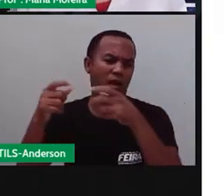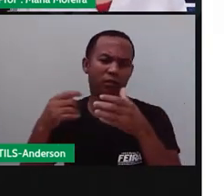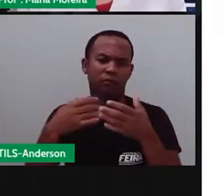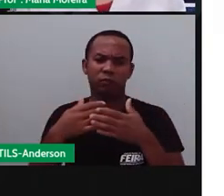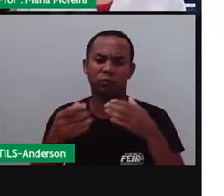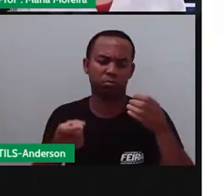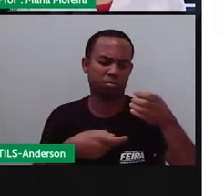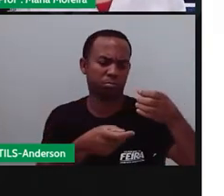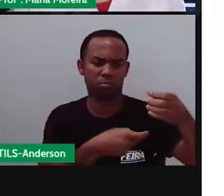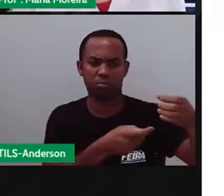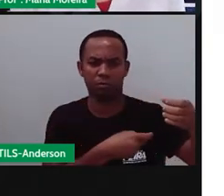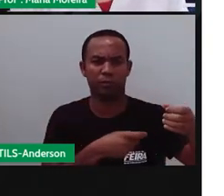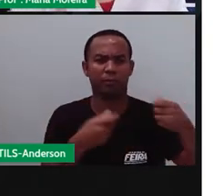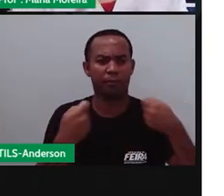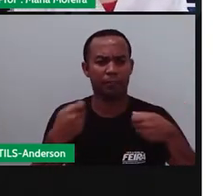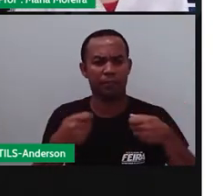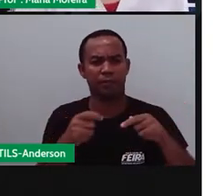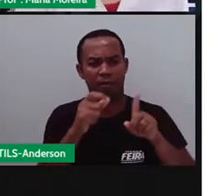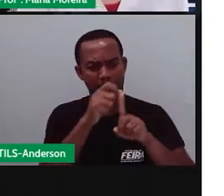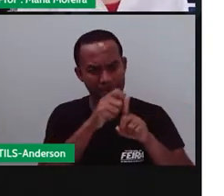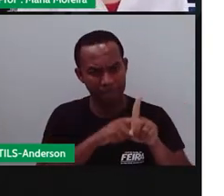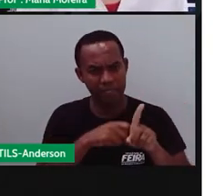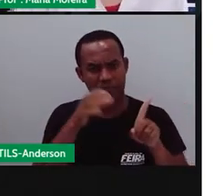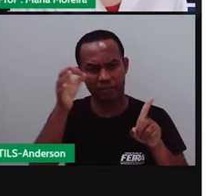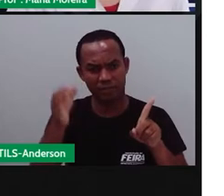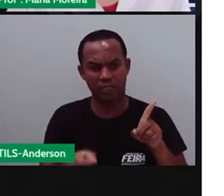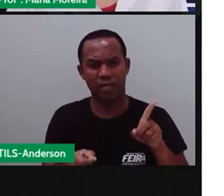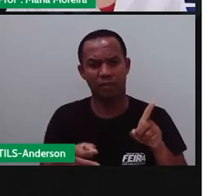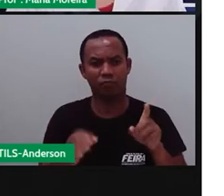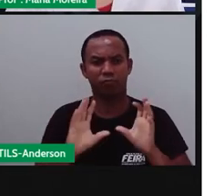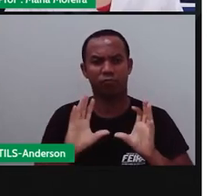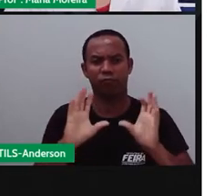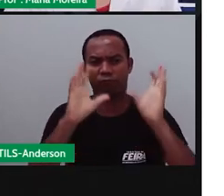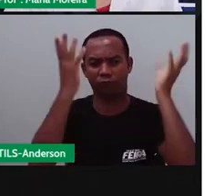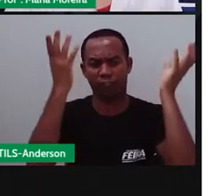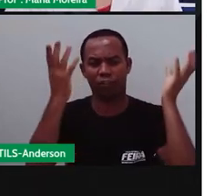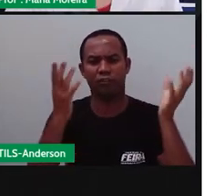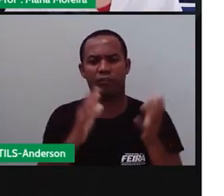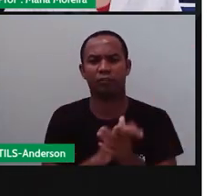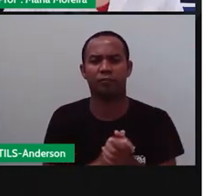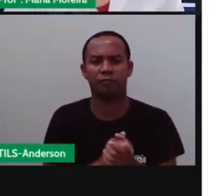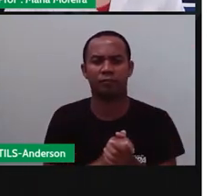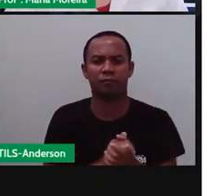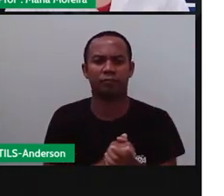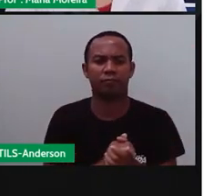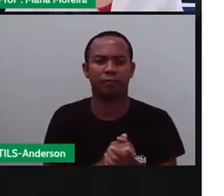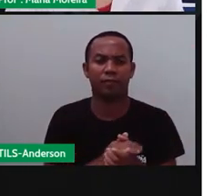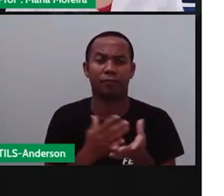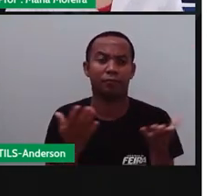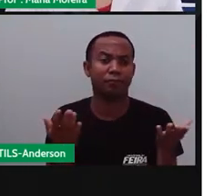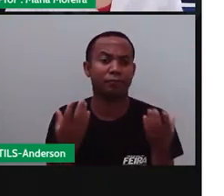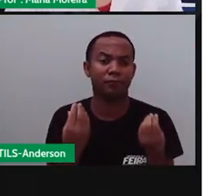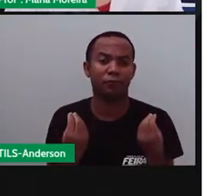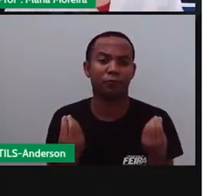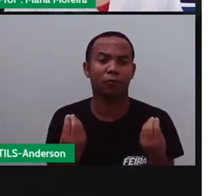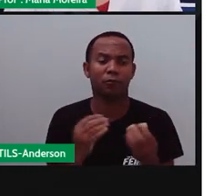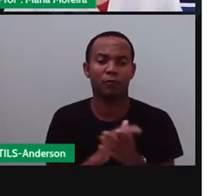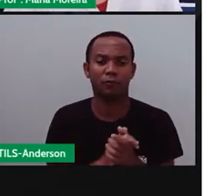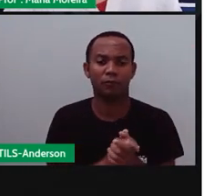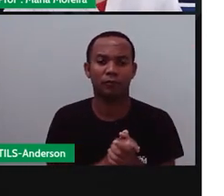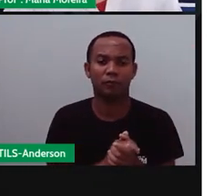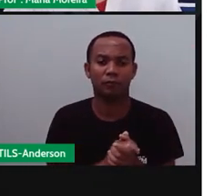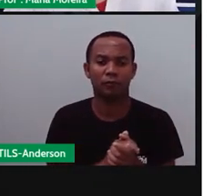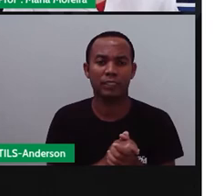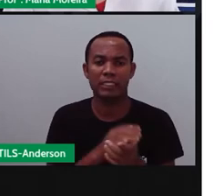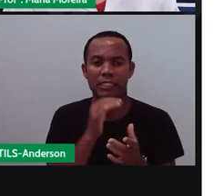da colheita, por exemplo. Precisa se estar atento ao que se produz naquela época, porque senão não vai fazer sentido nenhum. É